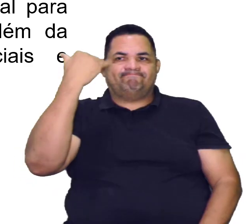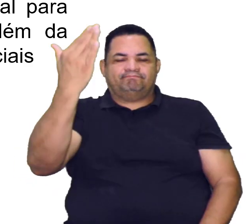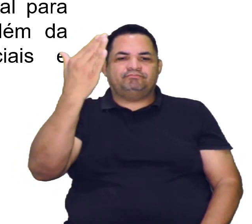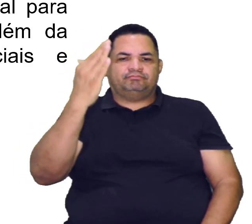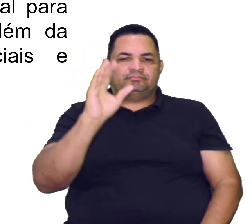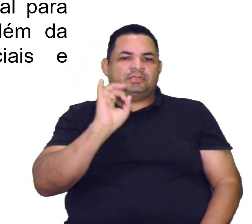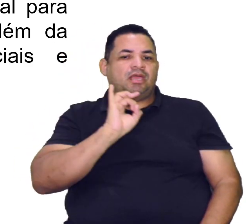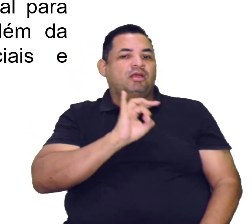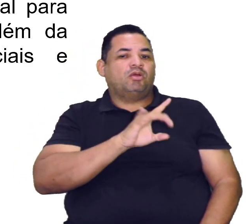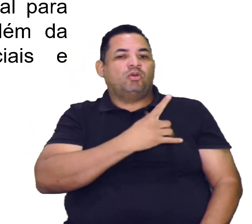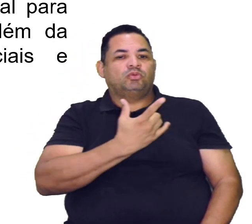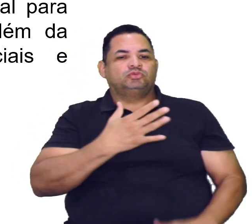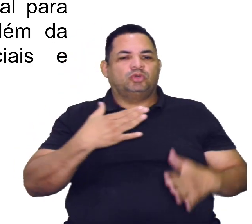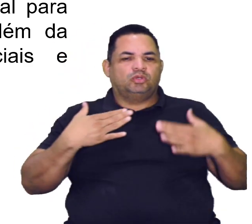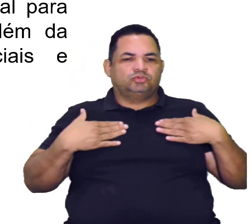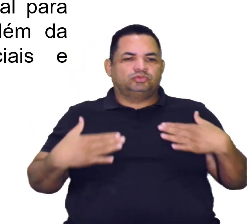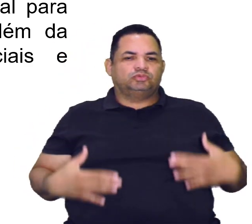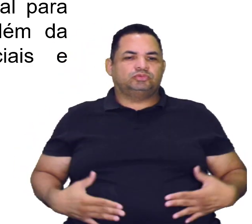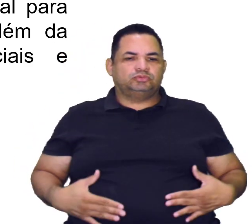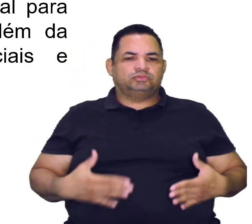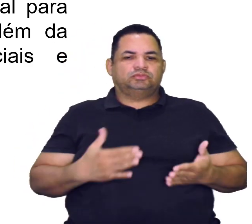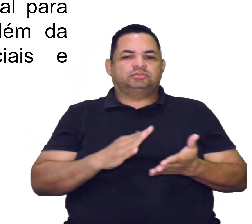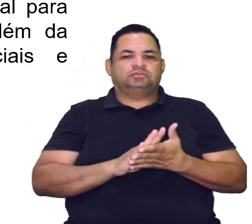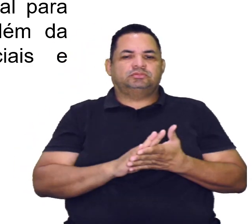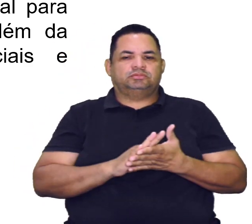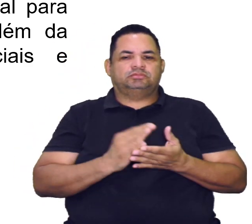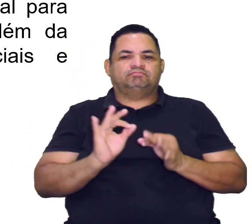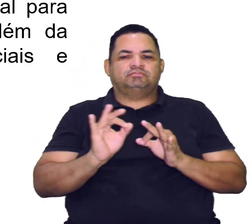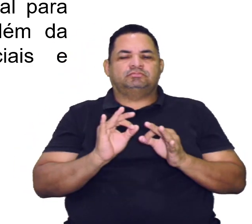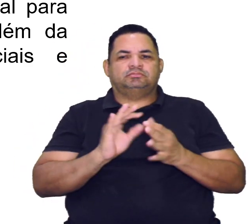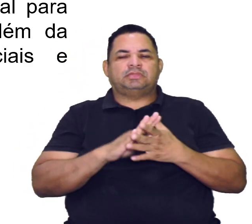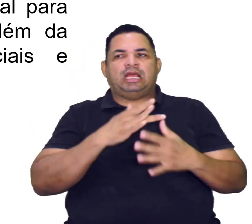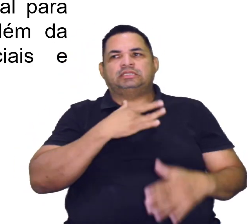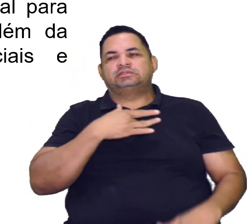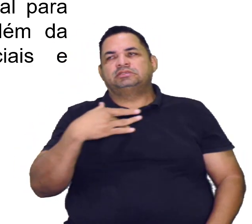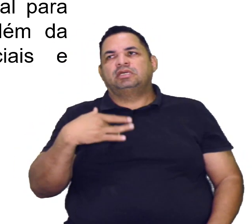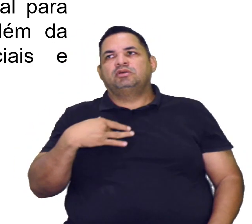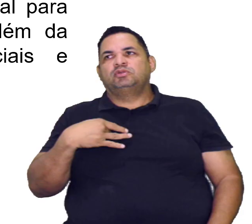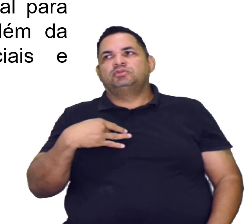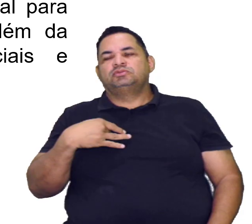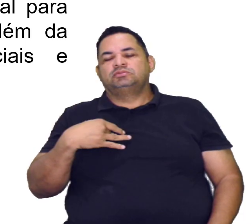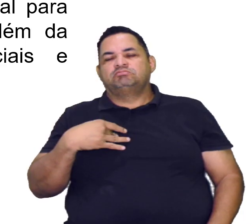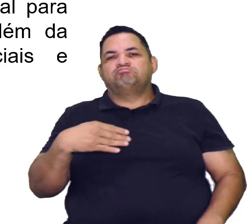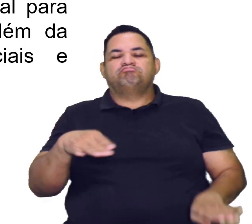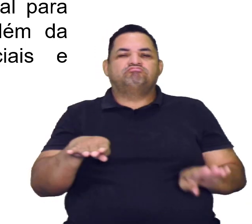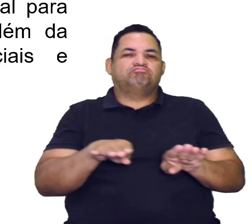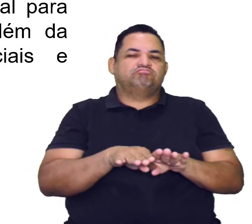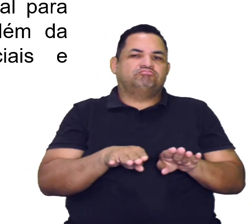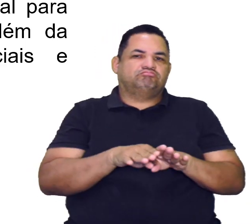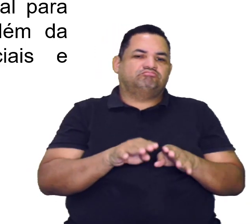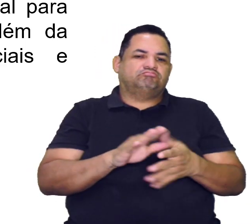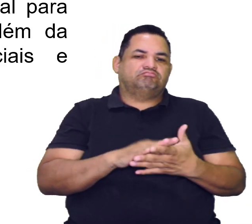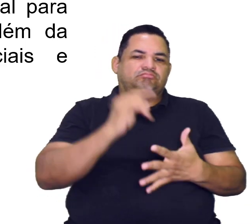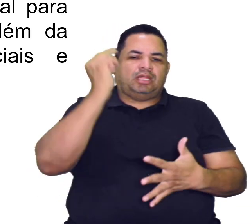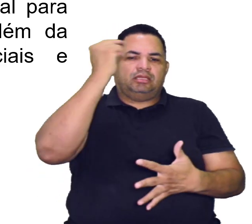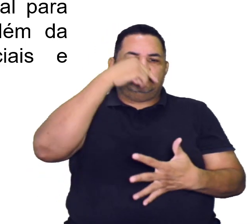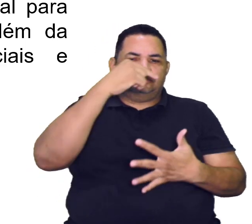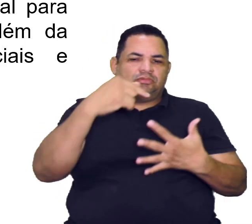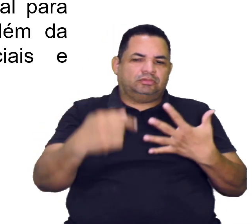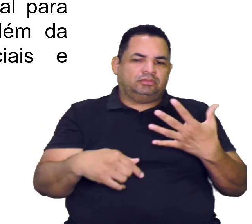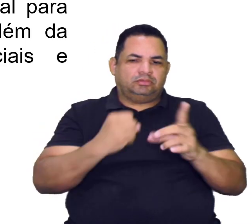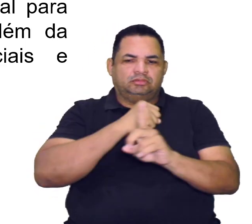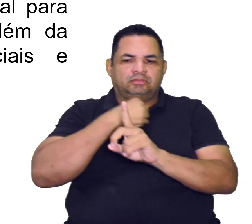de somente falar do corpo, de somente falar da saúde física. Ela vai envolver aí